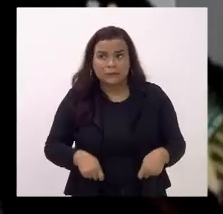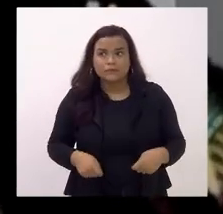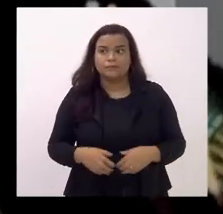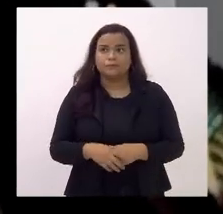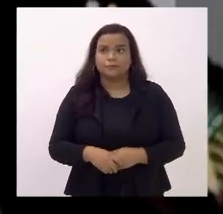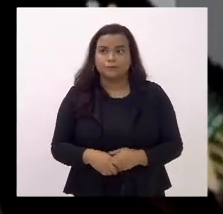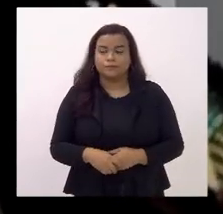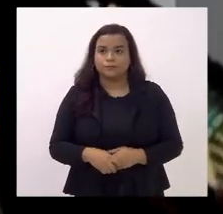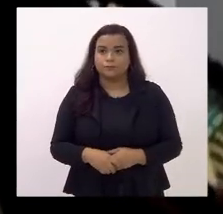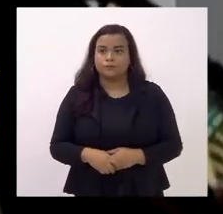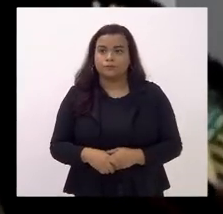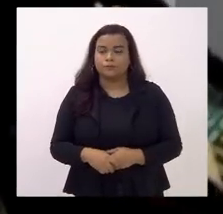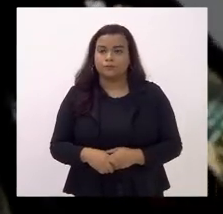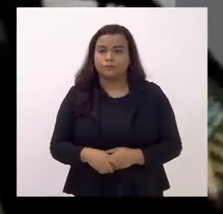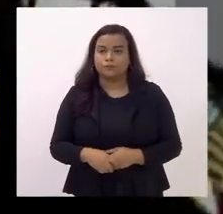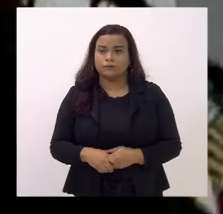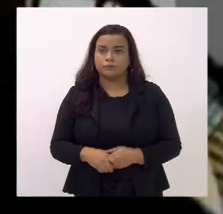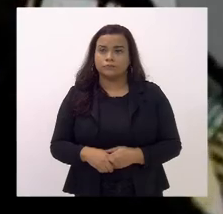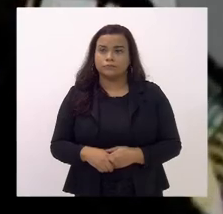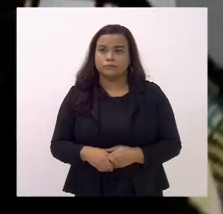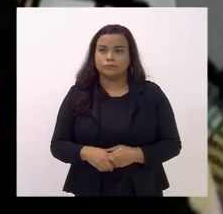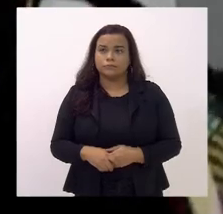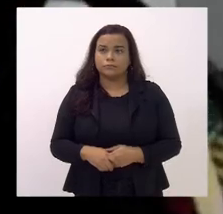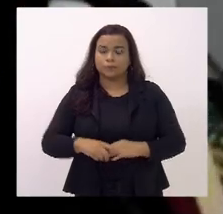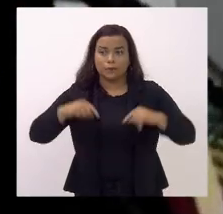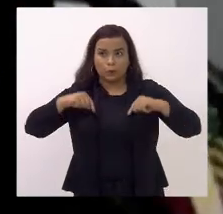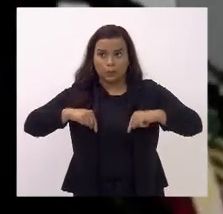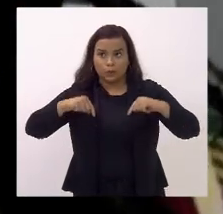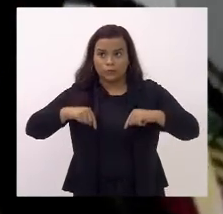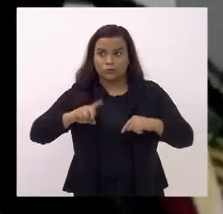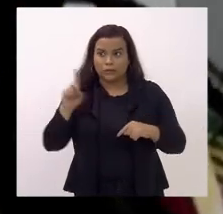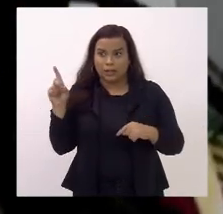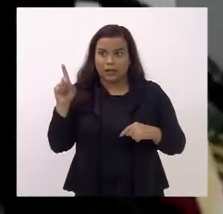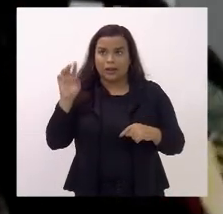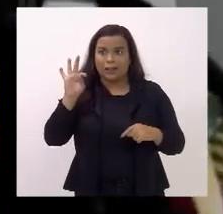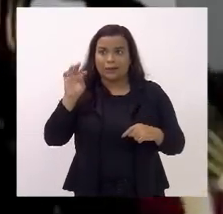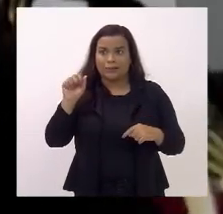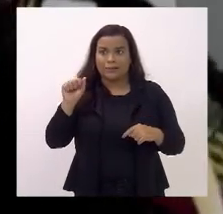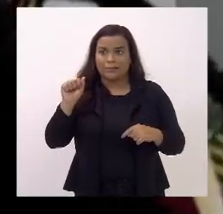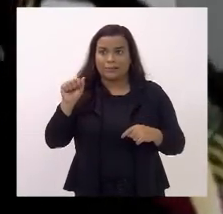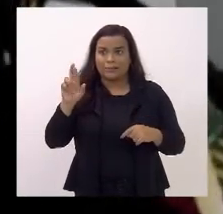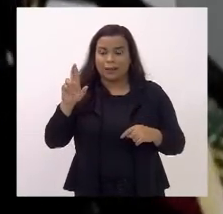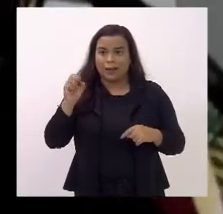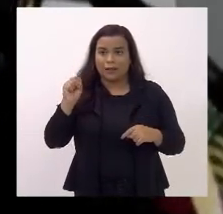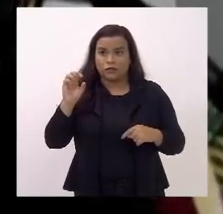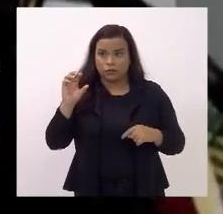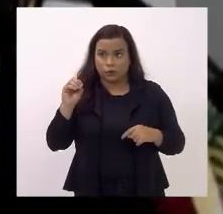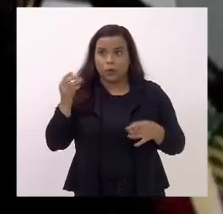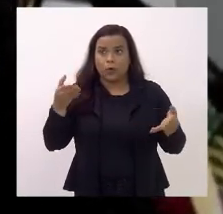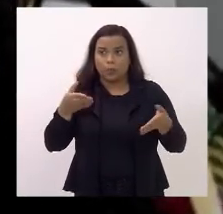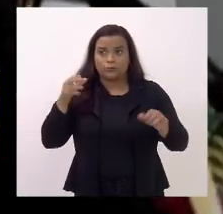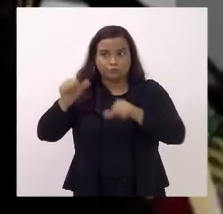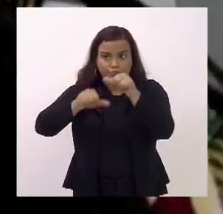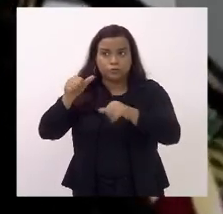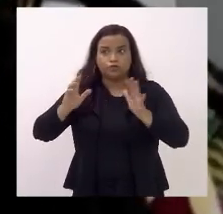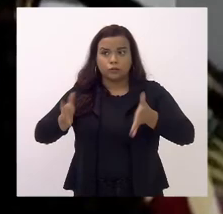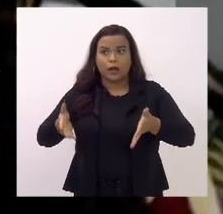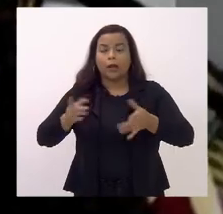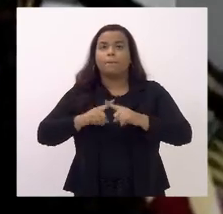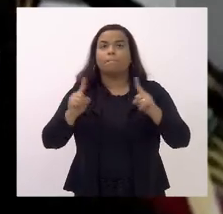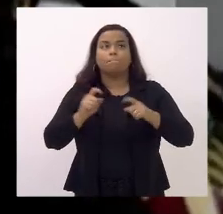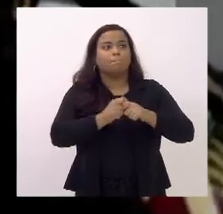A Tasso hoje é uma escola assim, mas a maioria das escolas públicas não